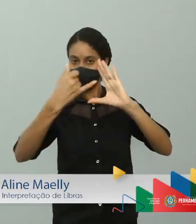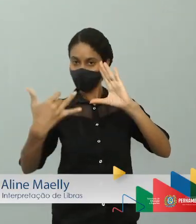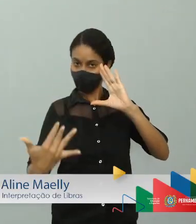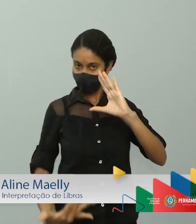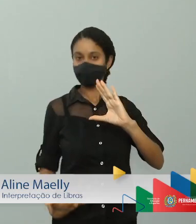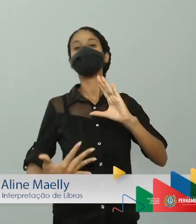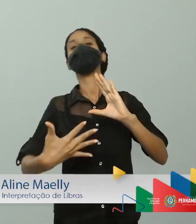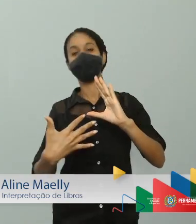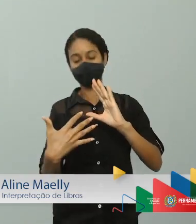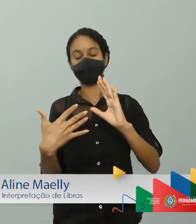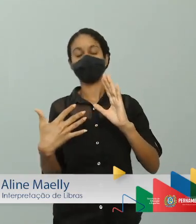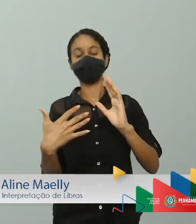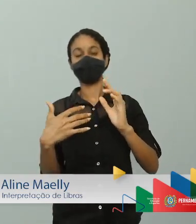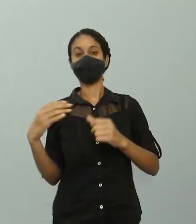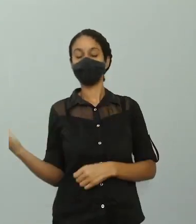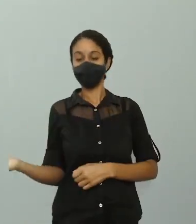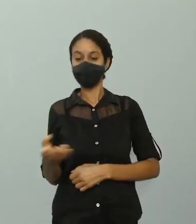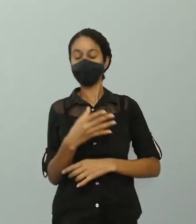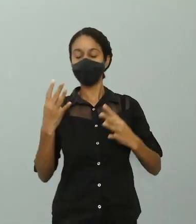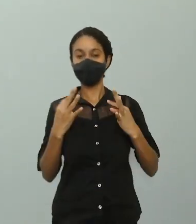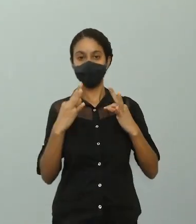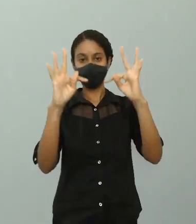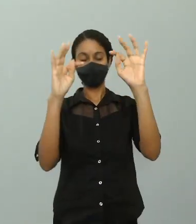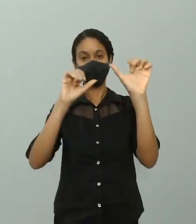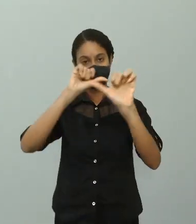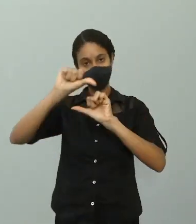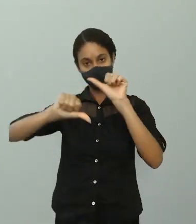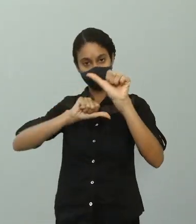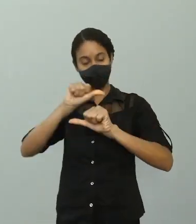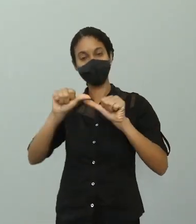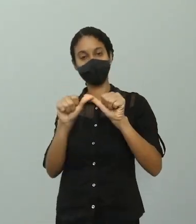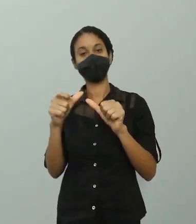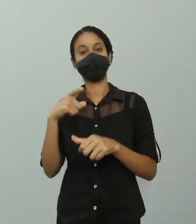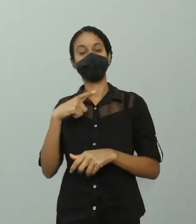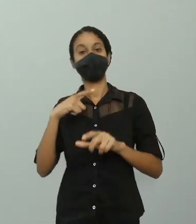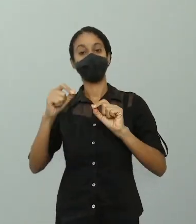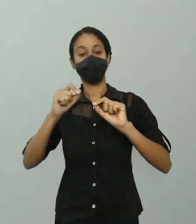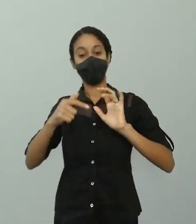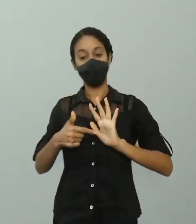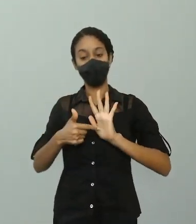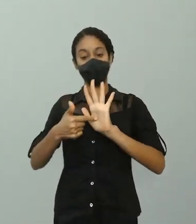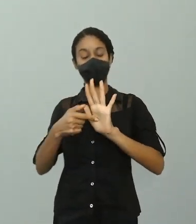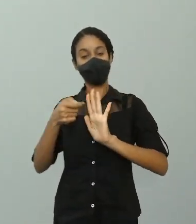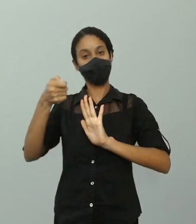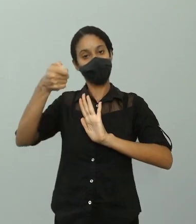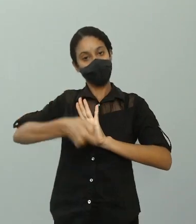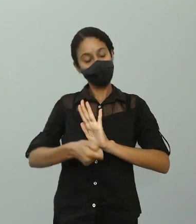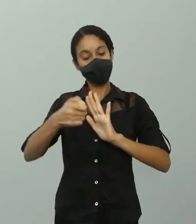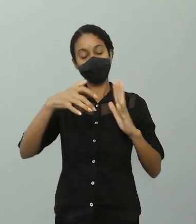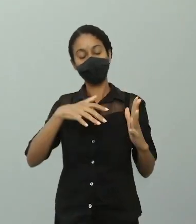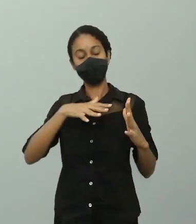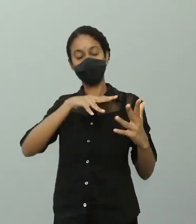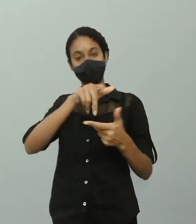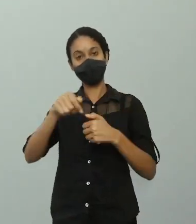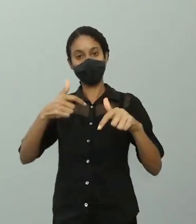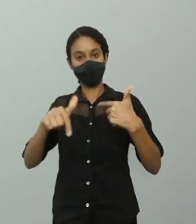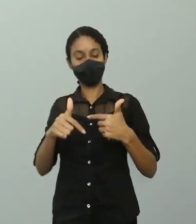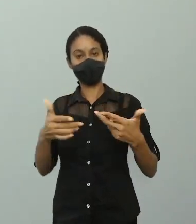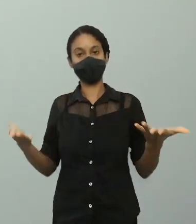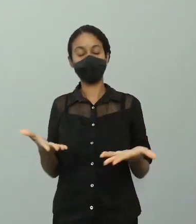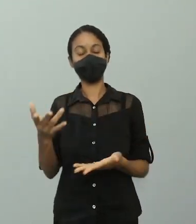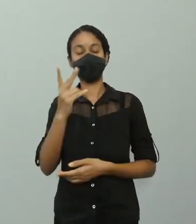características das novas tecnologias, modificações que impõem ao mundo do trabalho. Meu nome é Hugo Regis e a gente começa essa